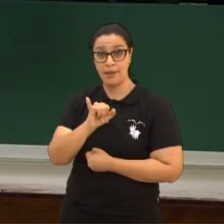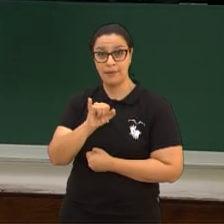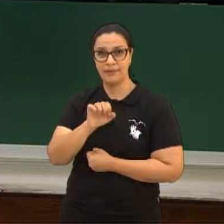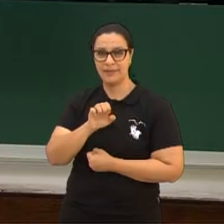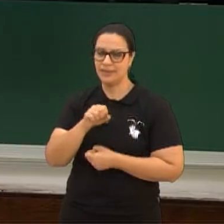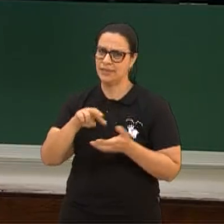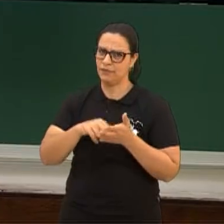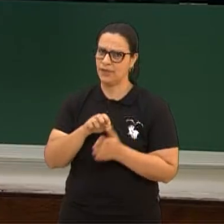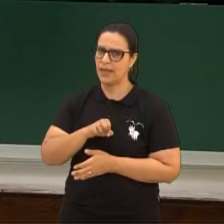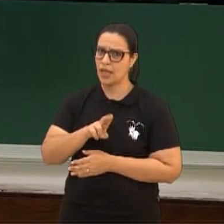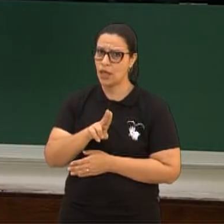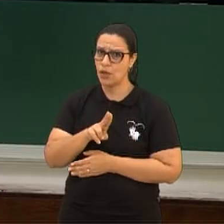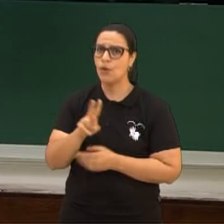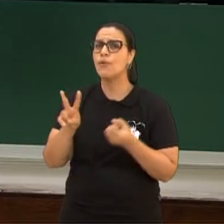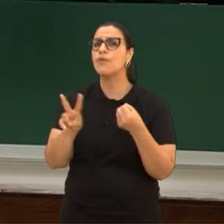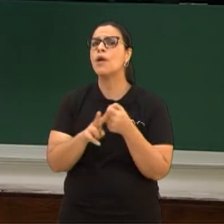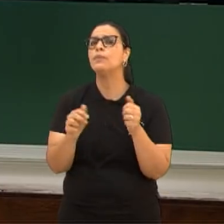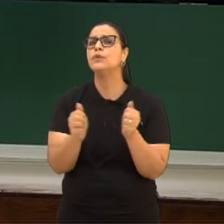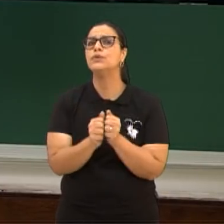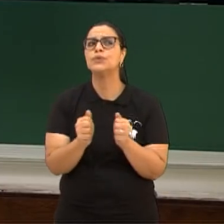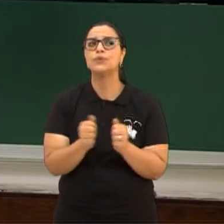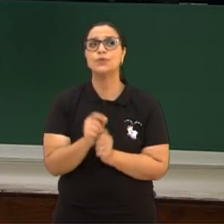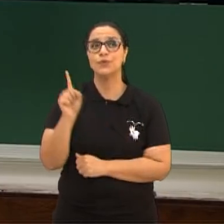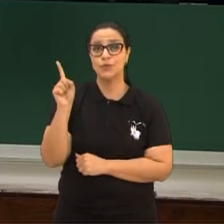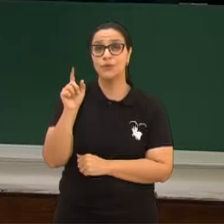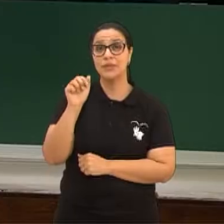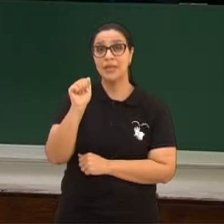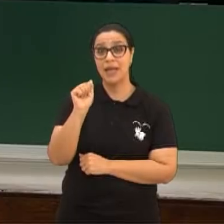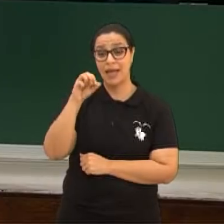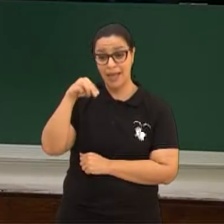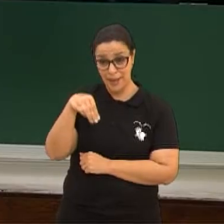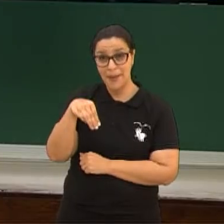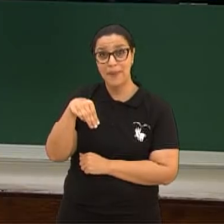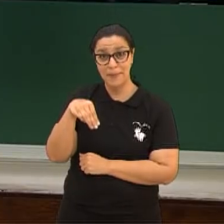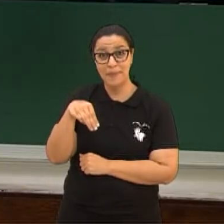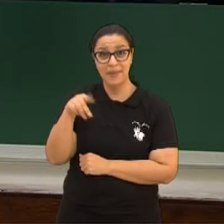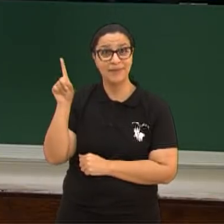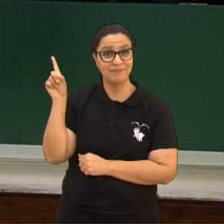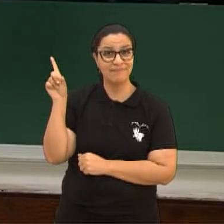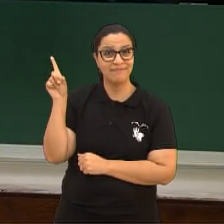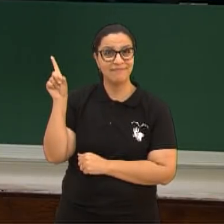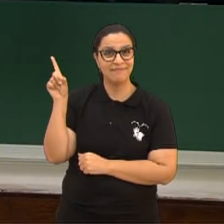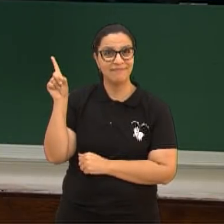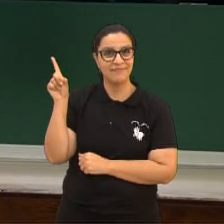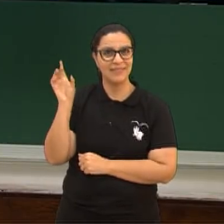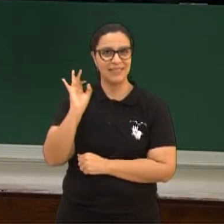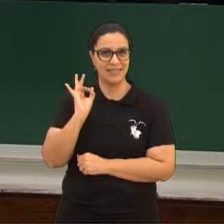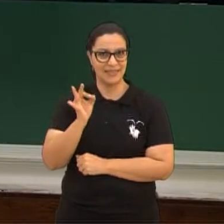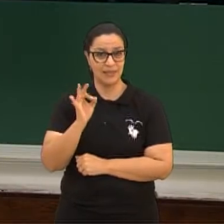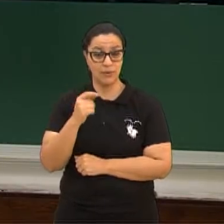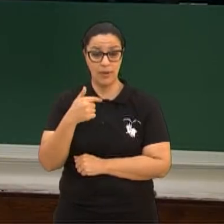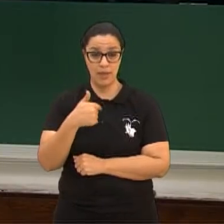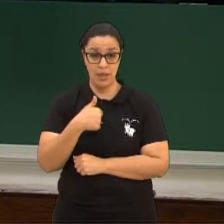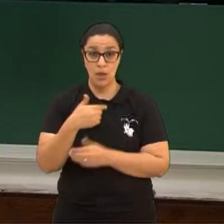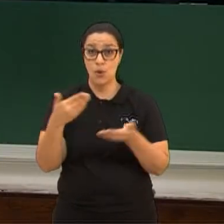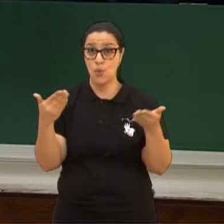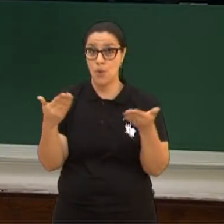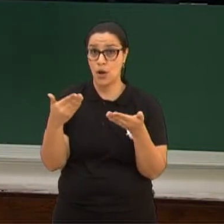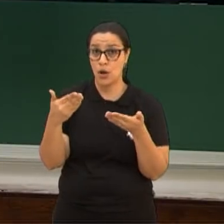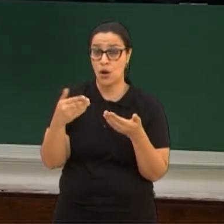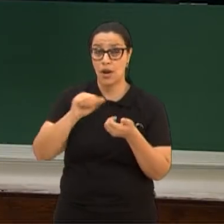que vem junto com ele? É o I am playing soccer. Eu estou